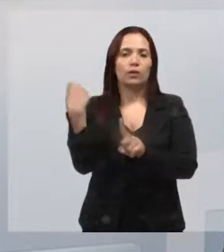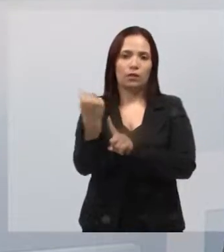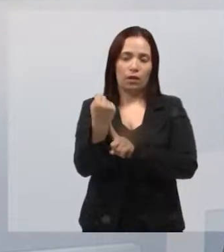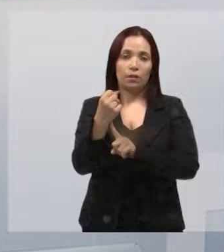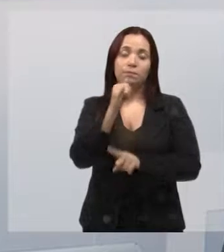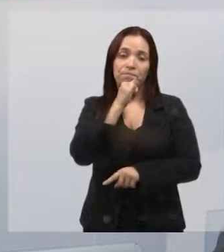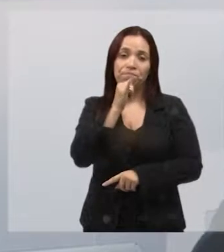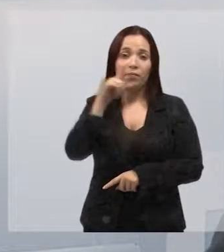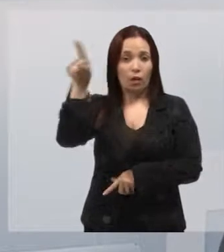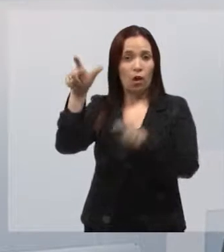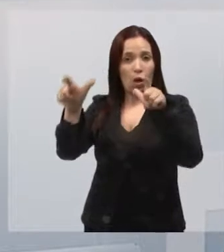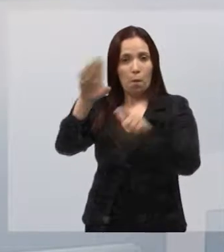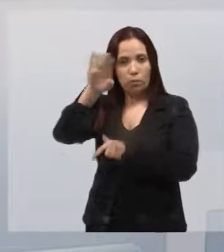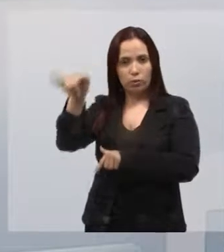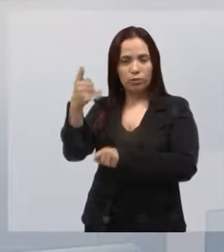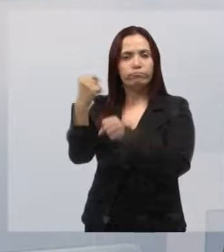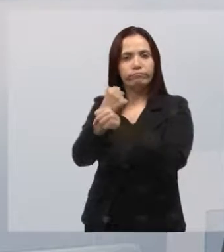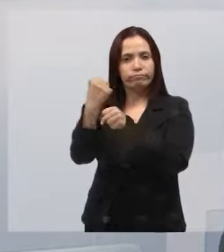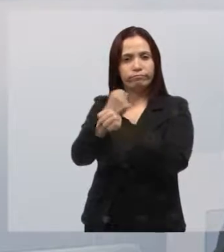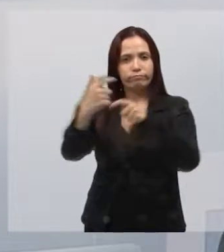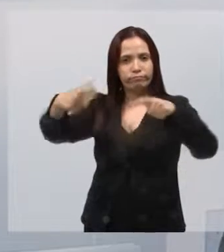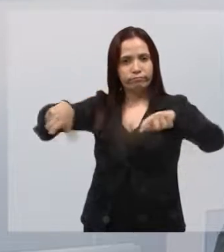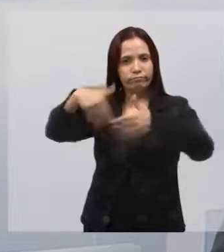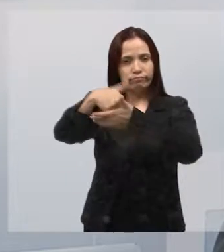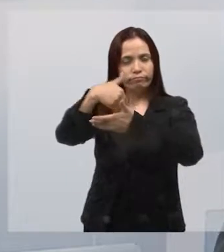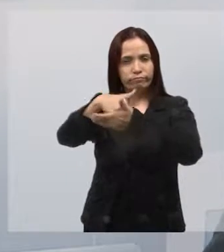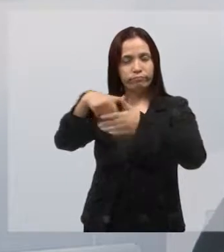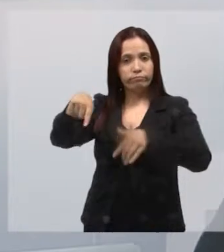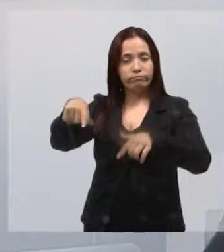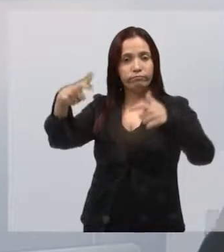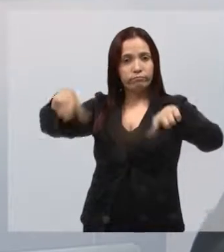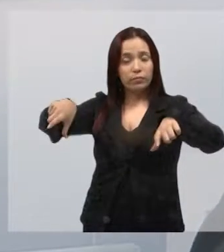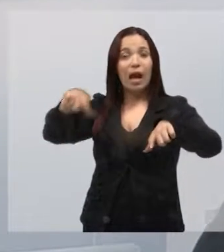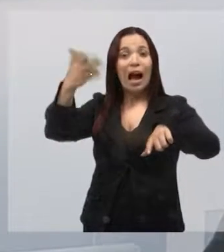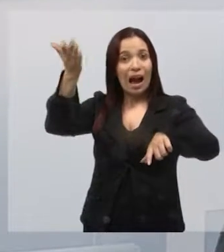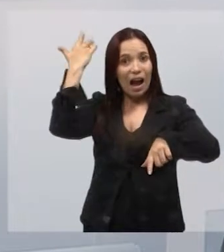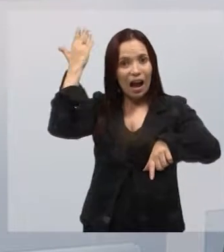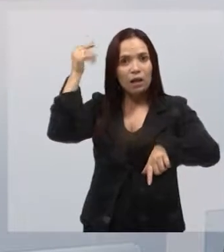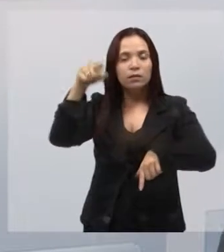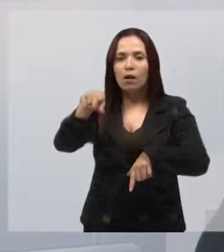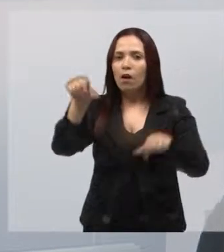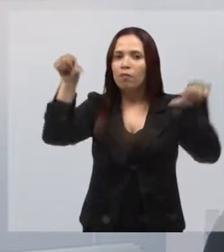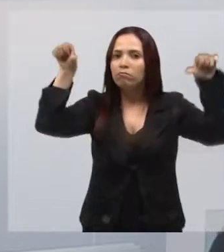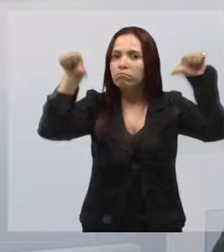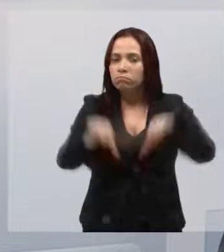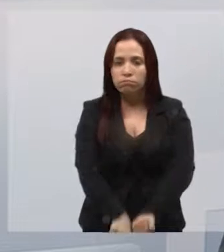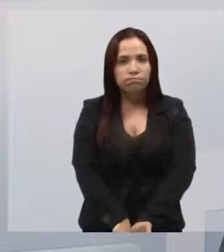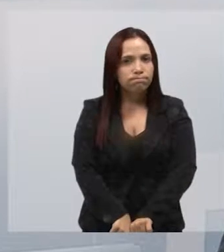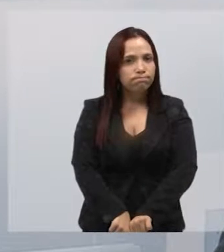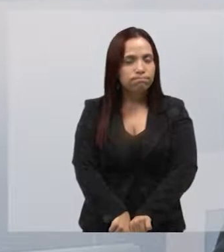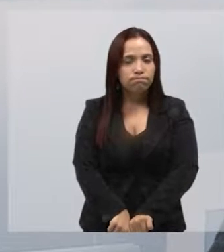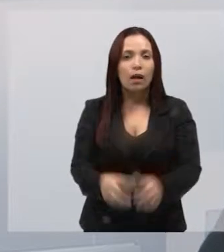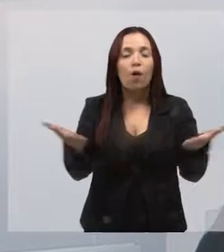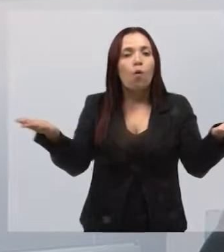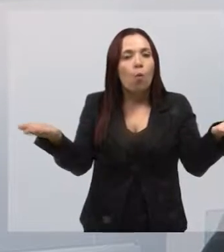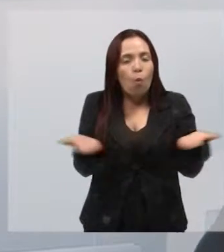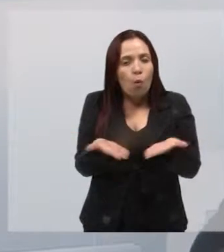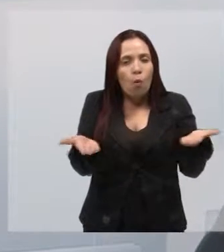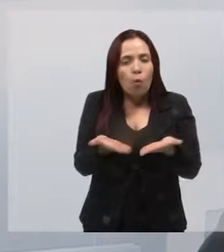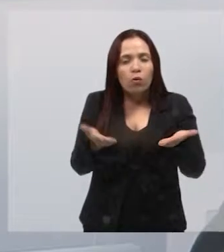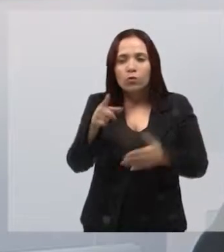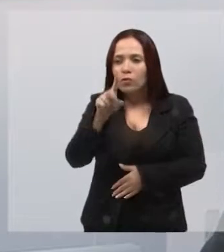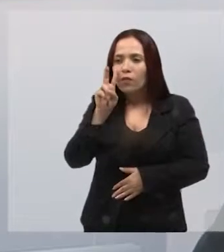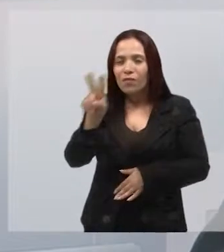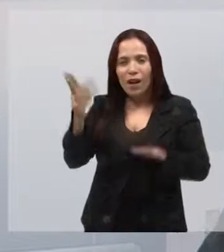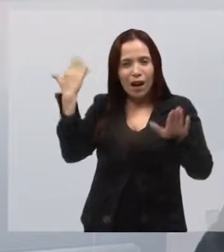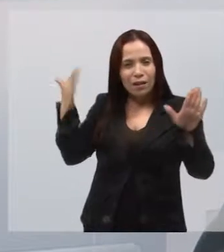Águia, lá no Bom Jardim, foi construída uma areninha. Lá era o maior índice de marginalidade. Hoje, se você vê, ela hoje se